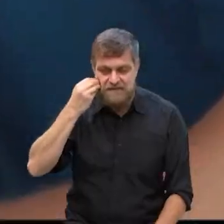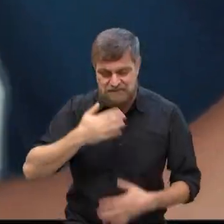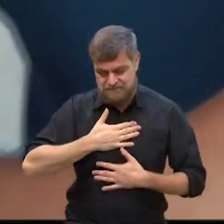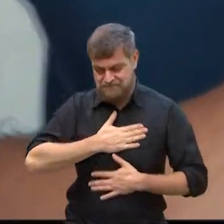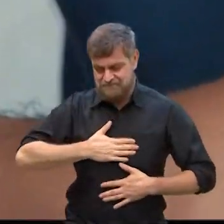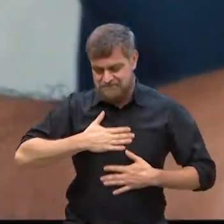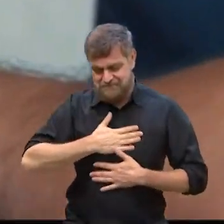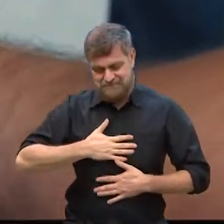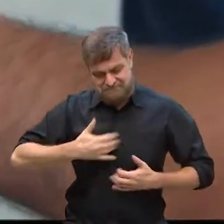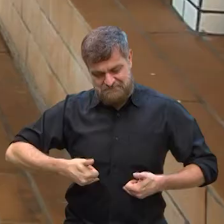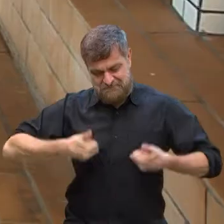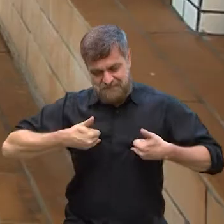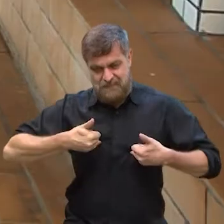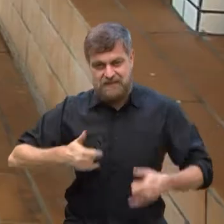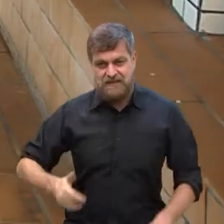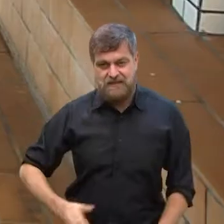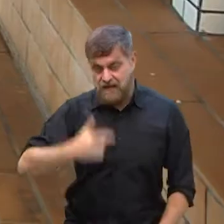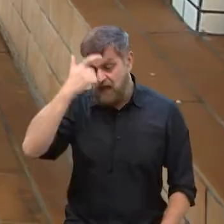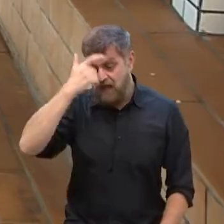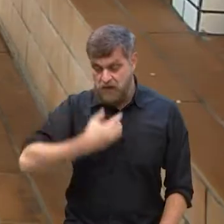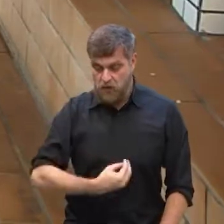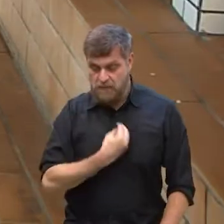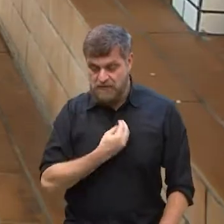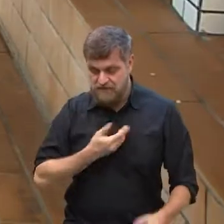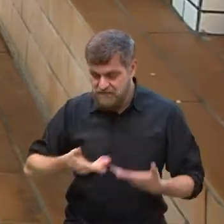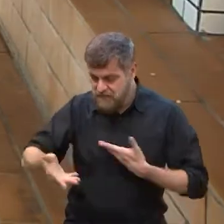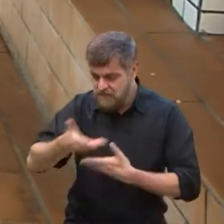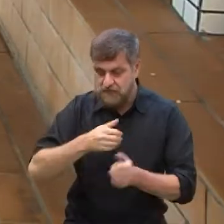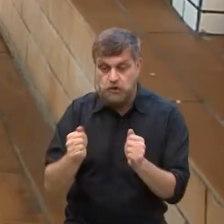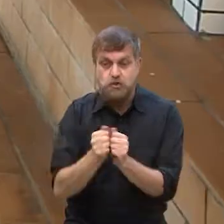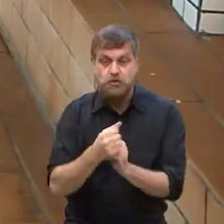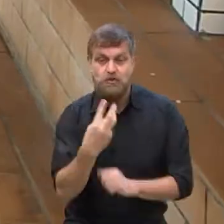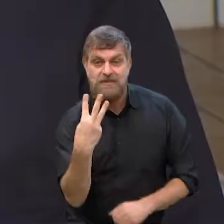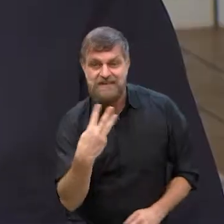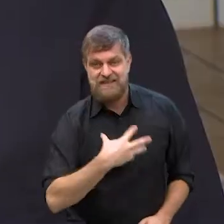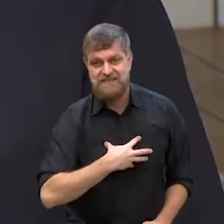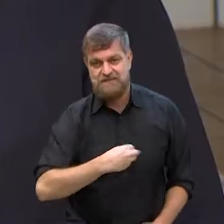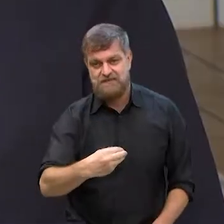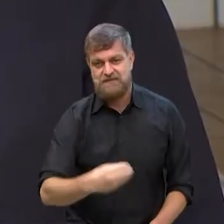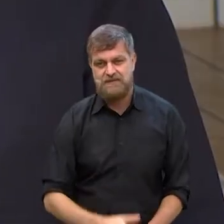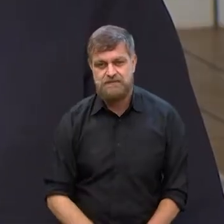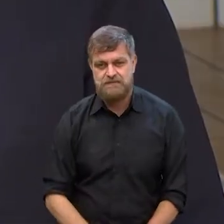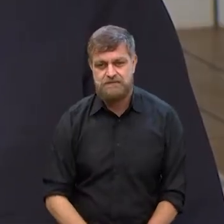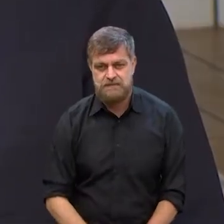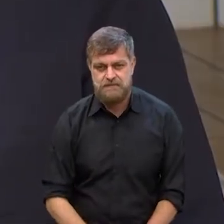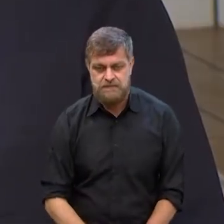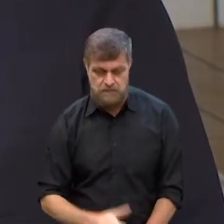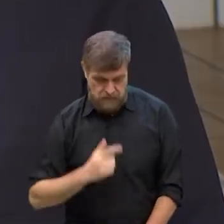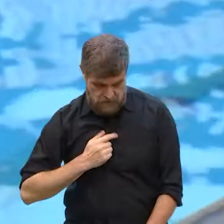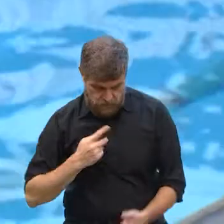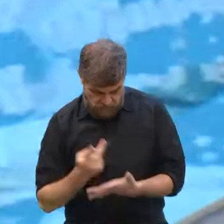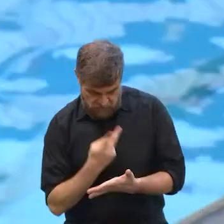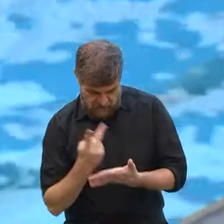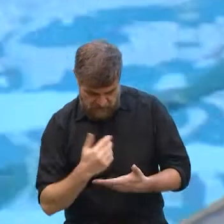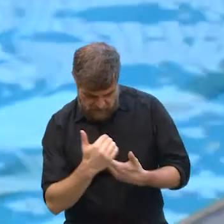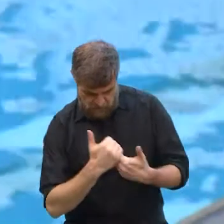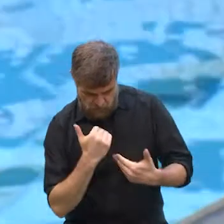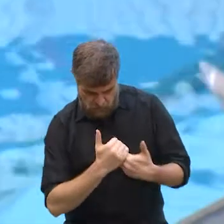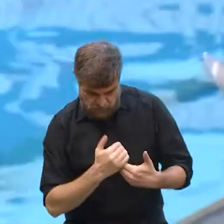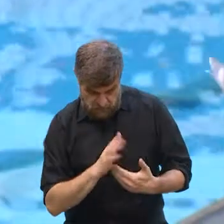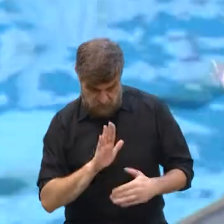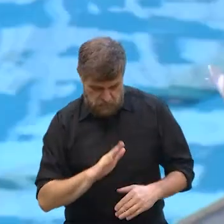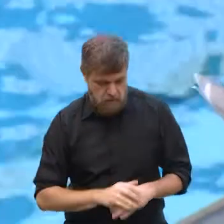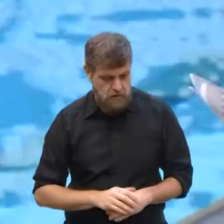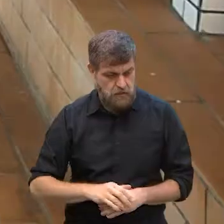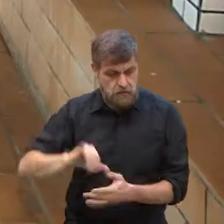né? De ser pai e desfrutar da vida com eles, para mim está sendo incrível. Que legal. Me corrija se eu estiver errado, ano passado você